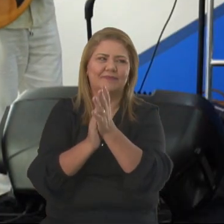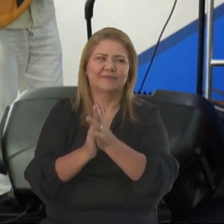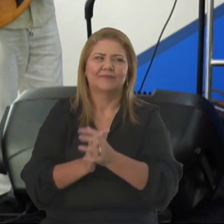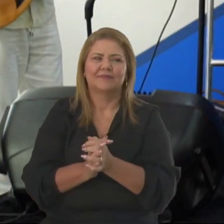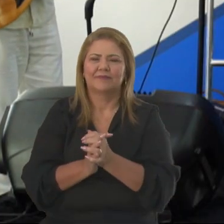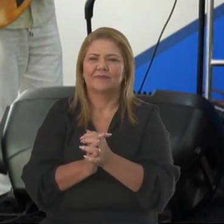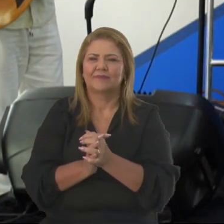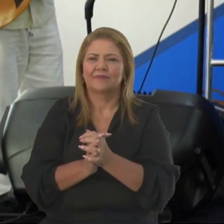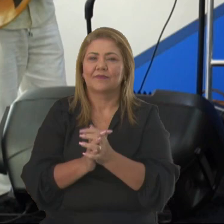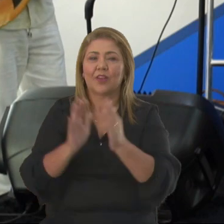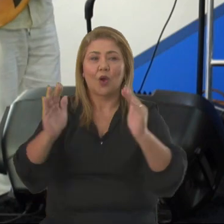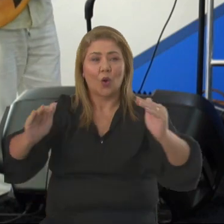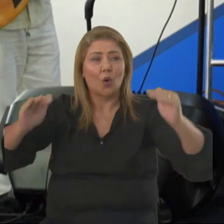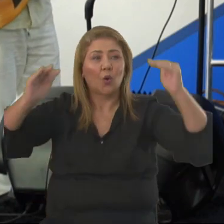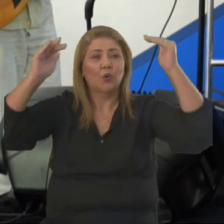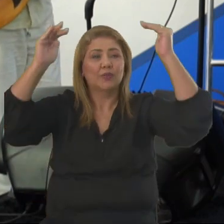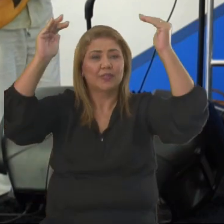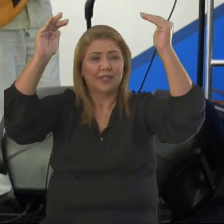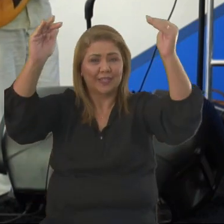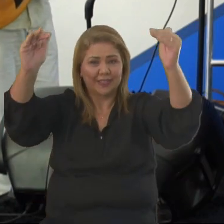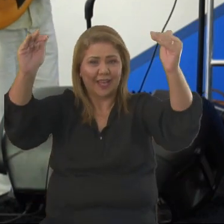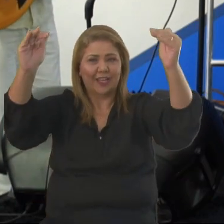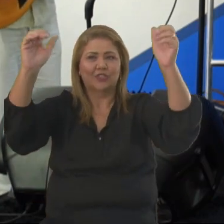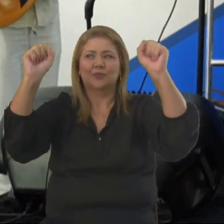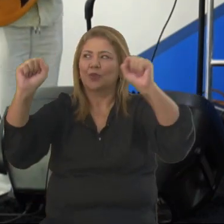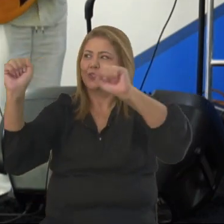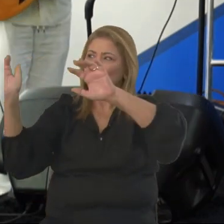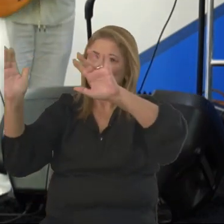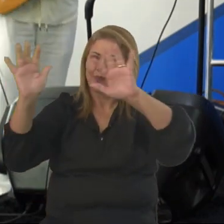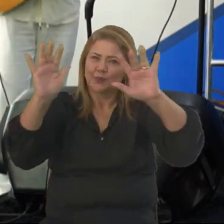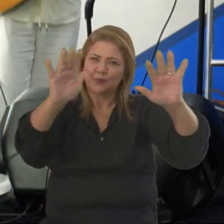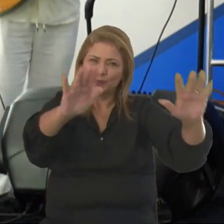As nossas autoridades podem ocupar seus lugares no salão.